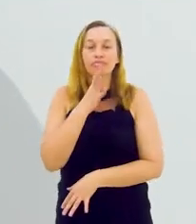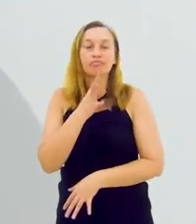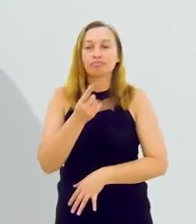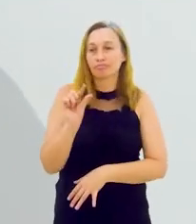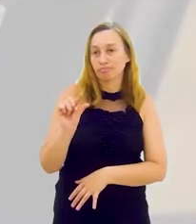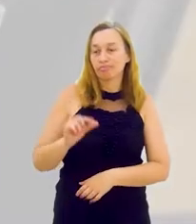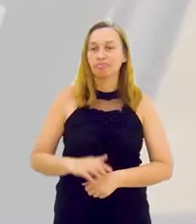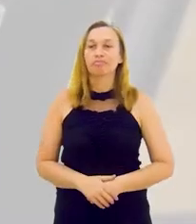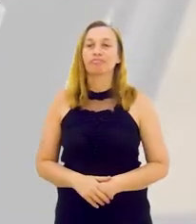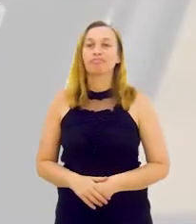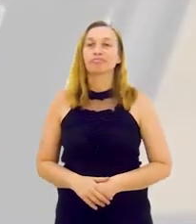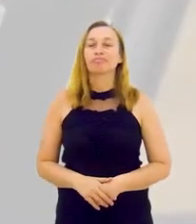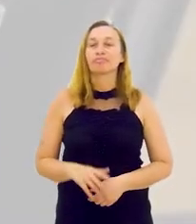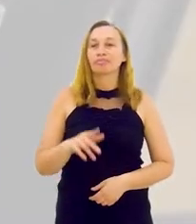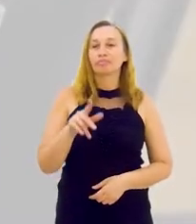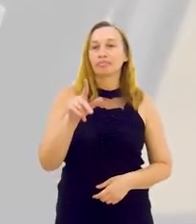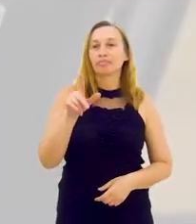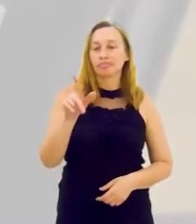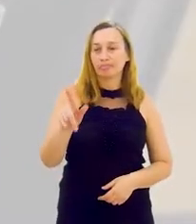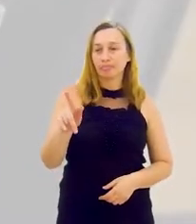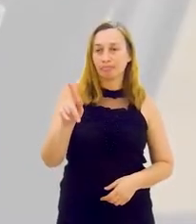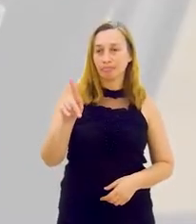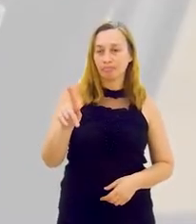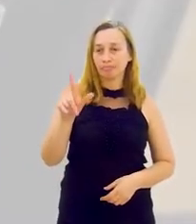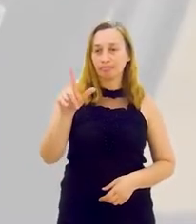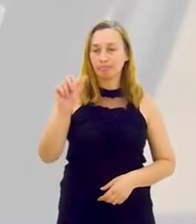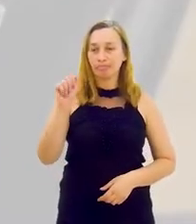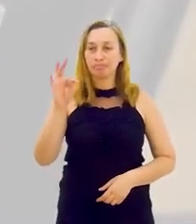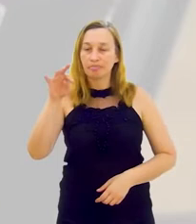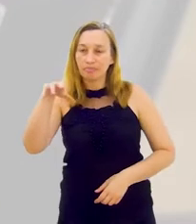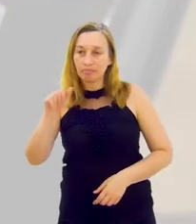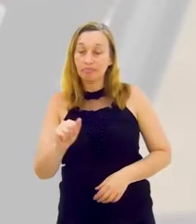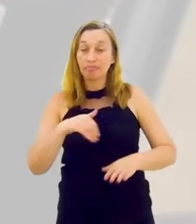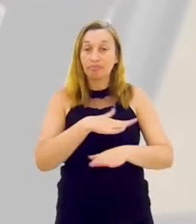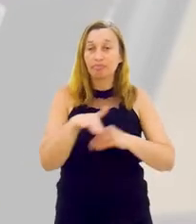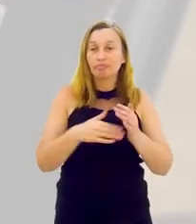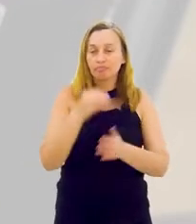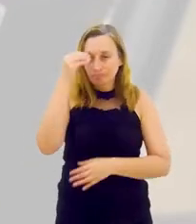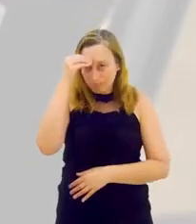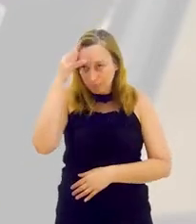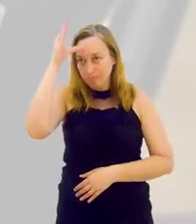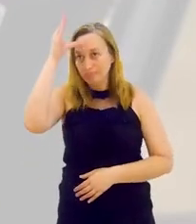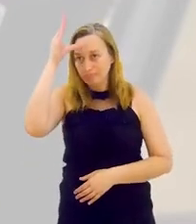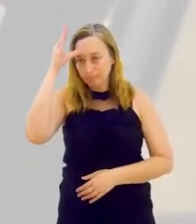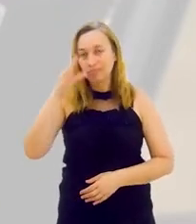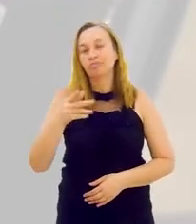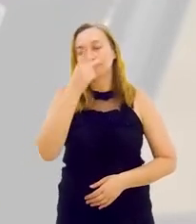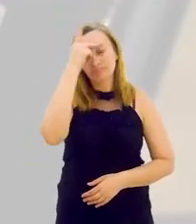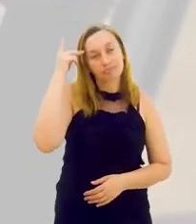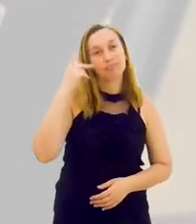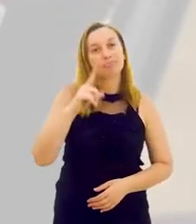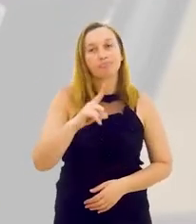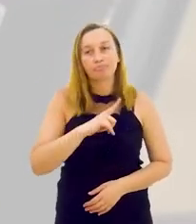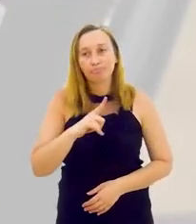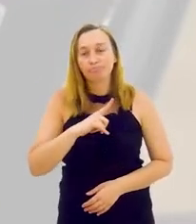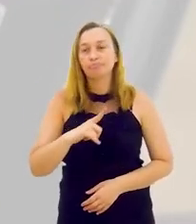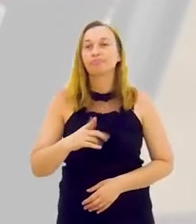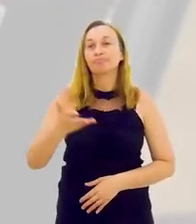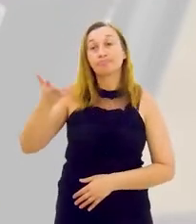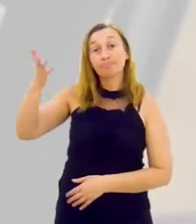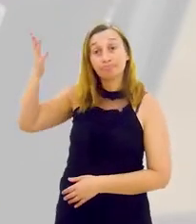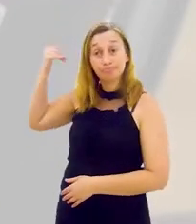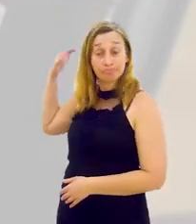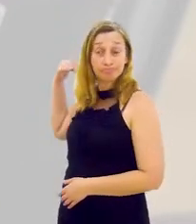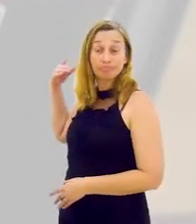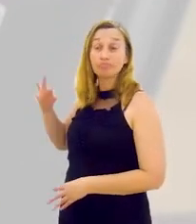A plataforma de liderança é todo o conhecimento, o network que a pessoa tem, teve no